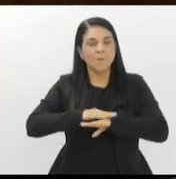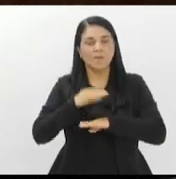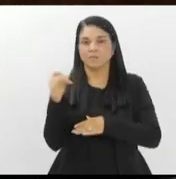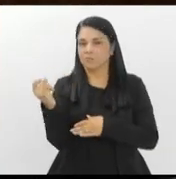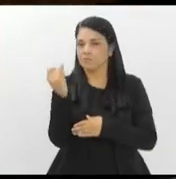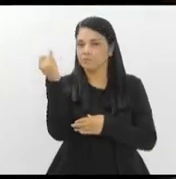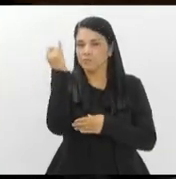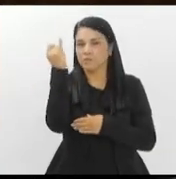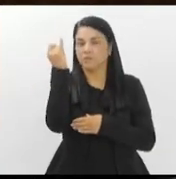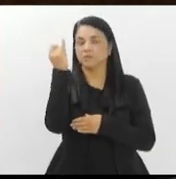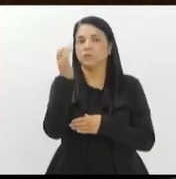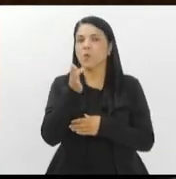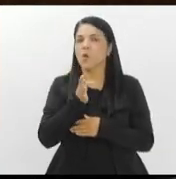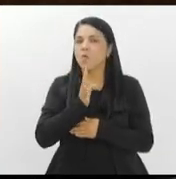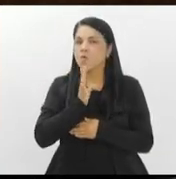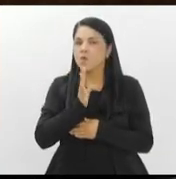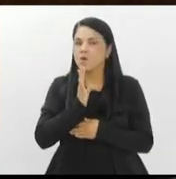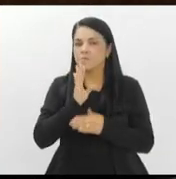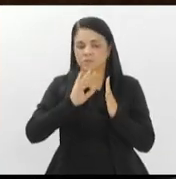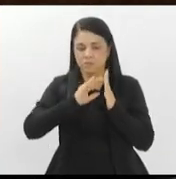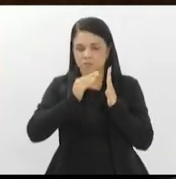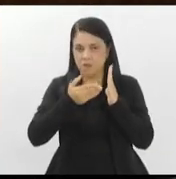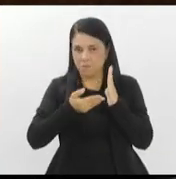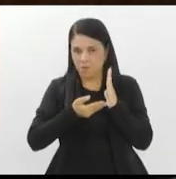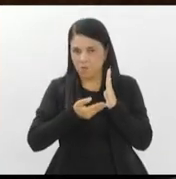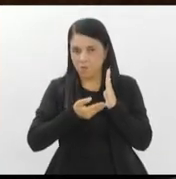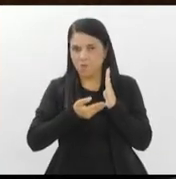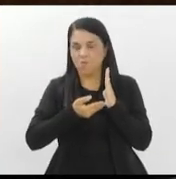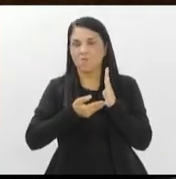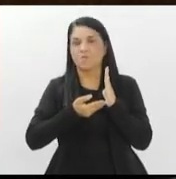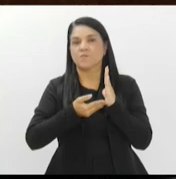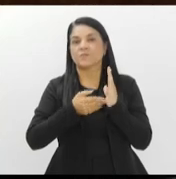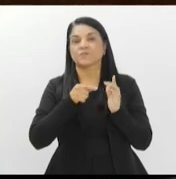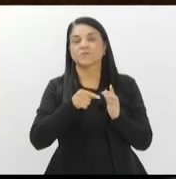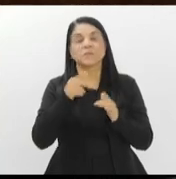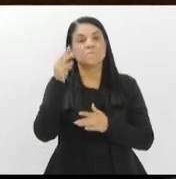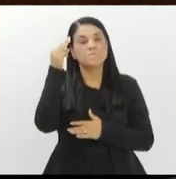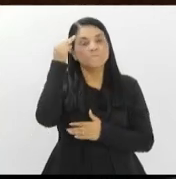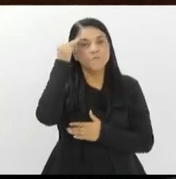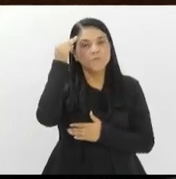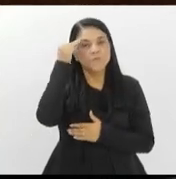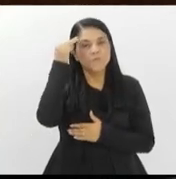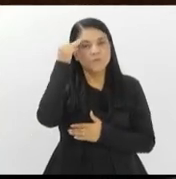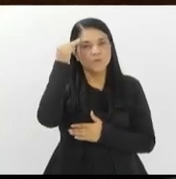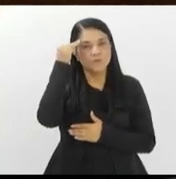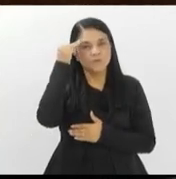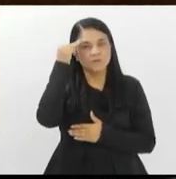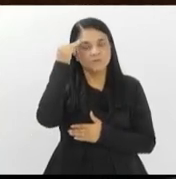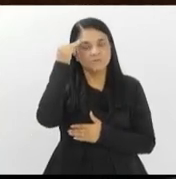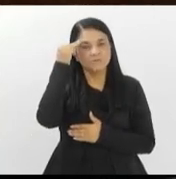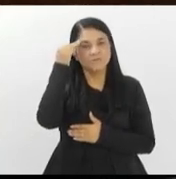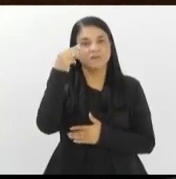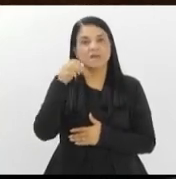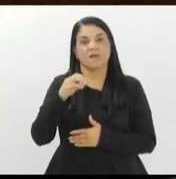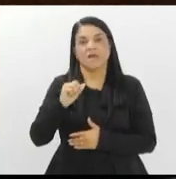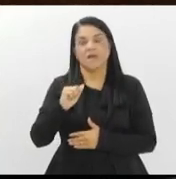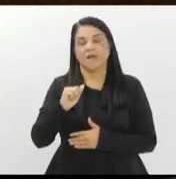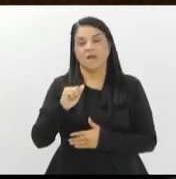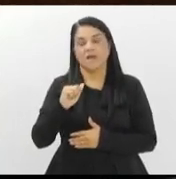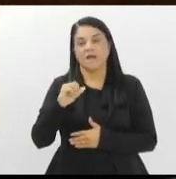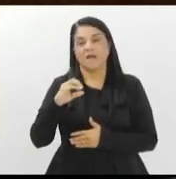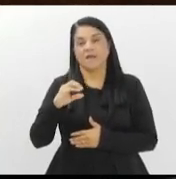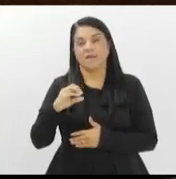importante esse reconhecimento e trazer aqui também em memória que recentemente a Aquilerge perdeu a